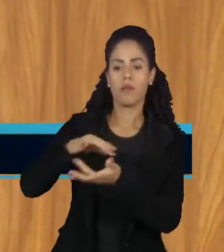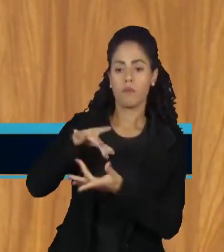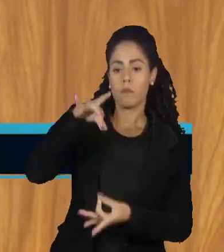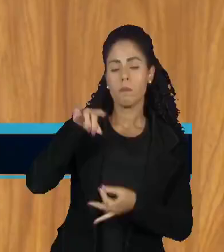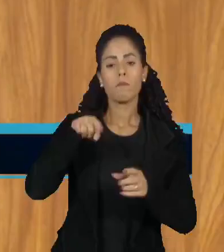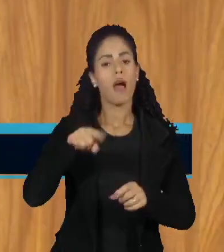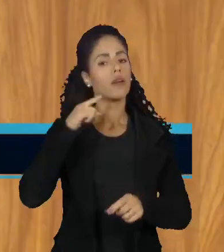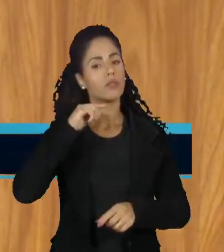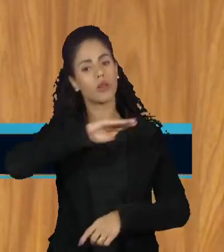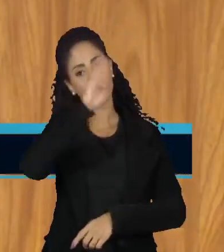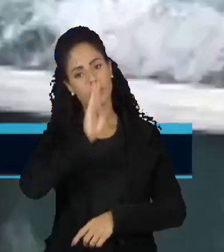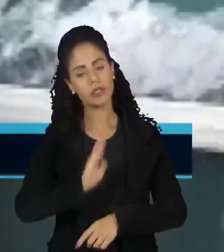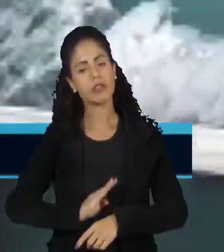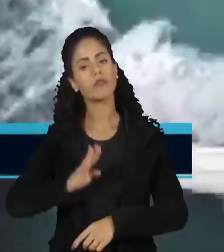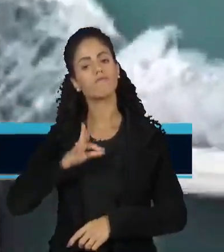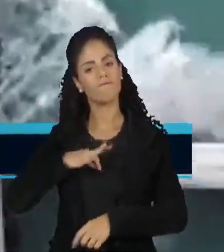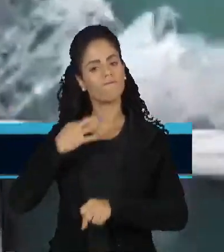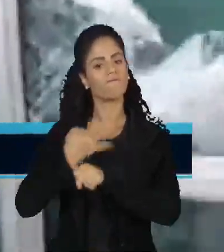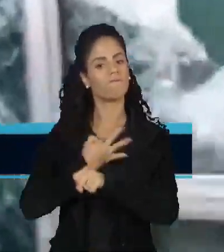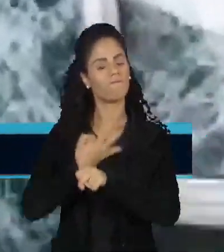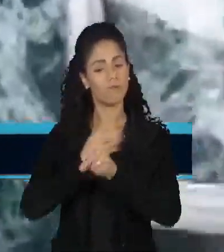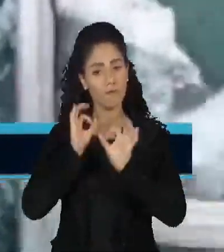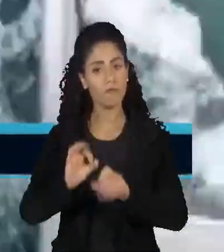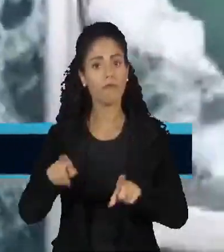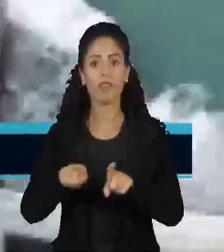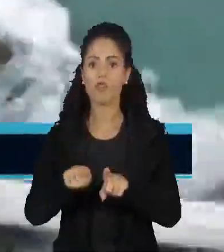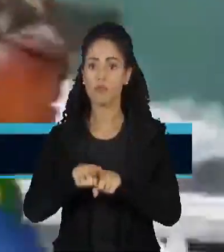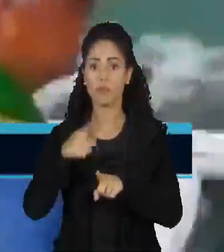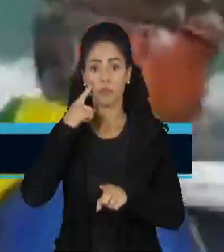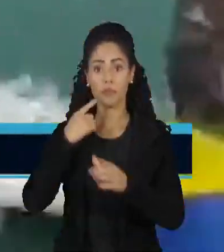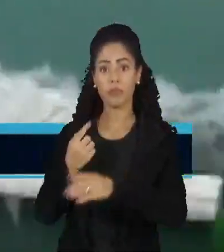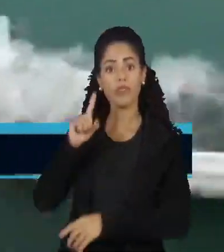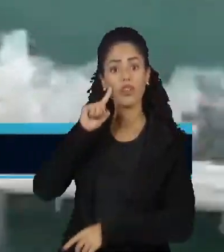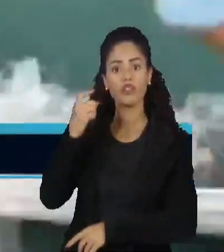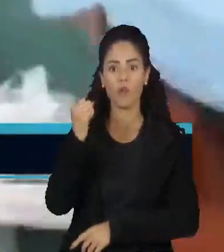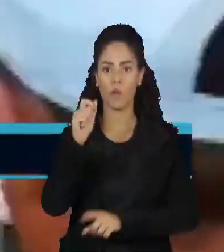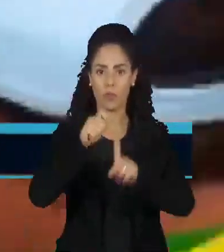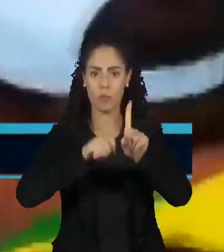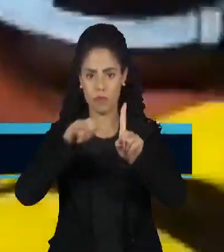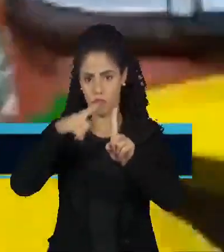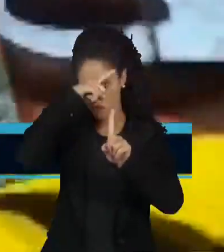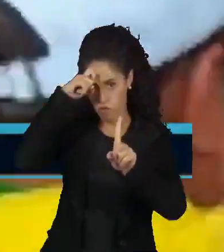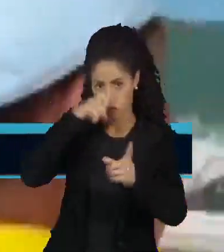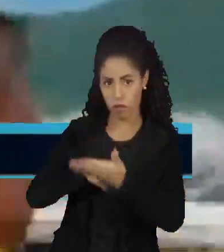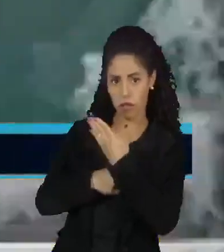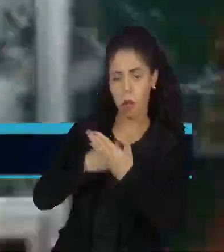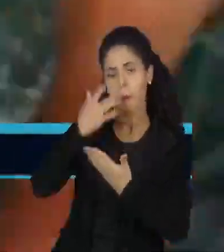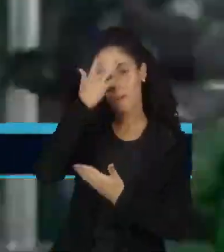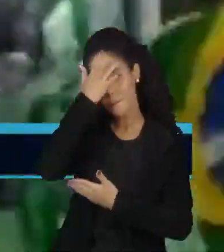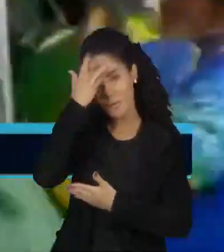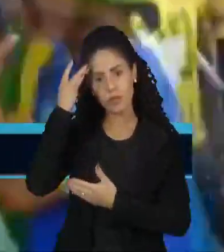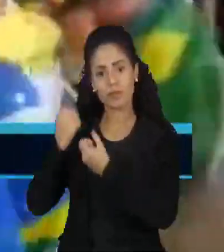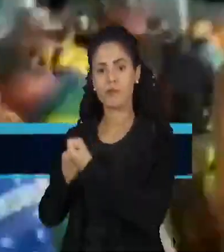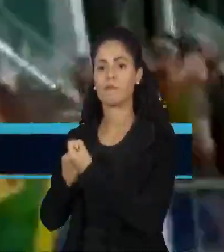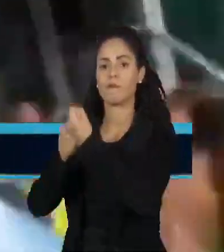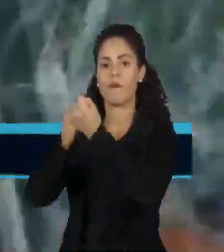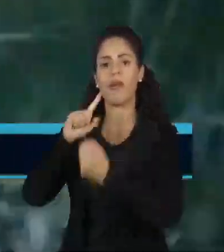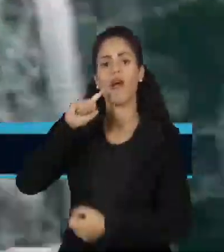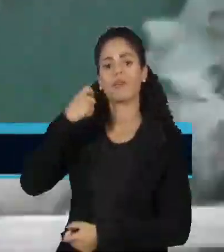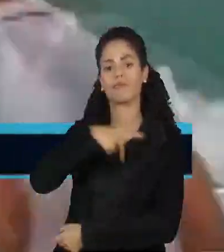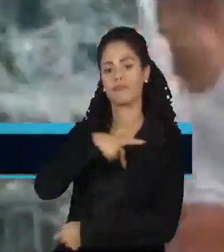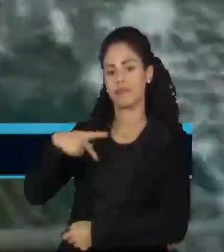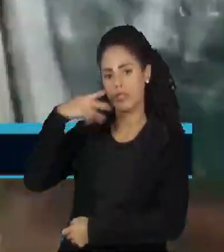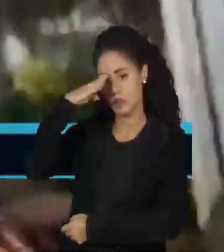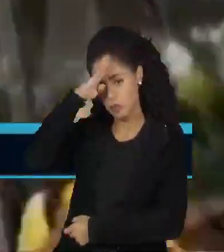que os brasileiros resistiram. A fala faz referência ao dia 8 de janeiro, quando apoiadores do ex-presidente Jair